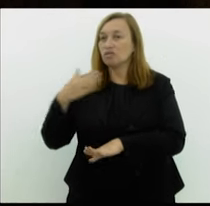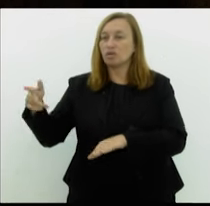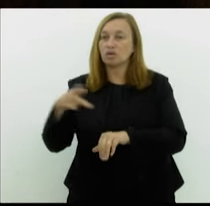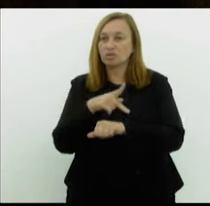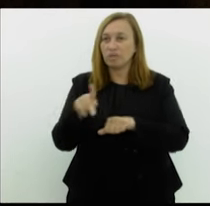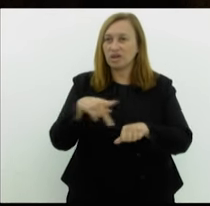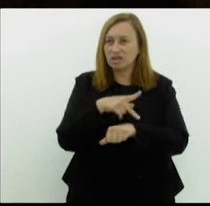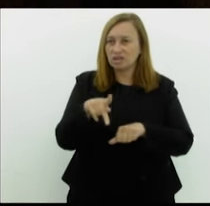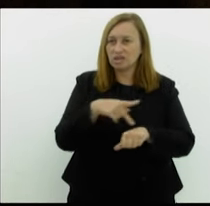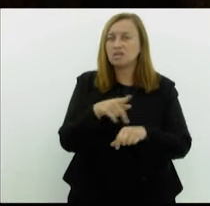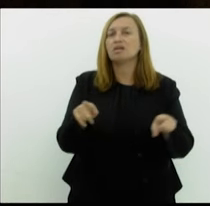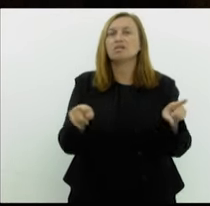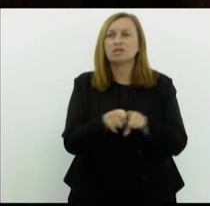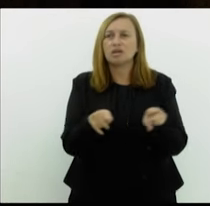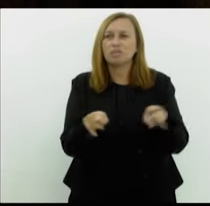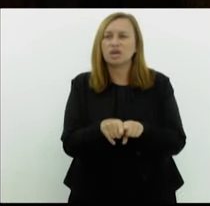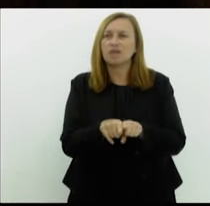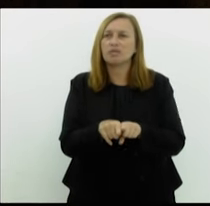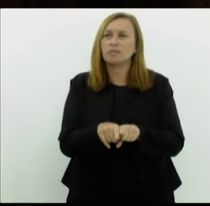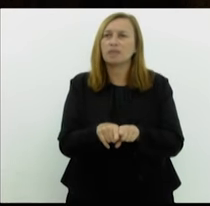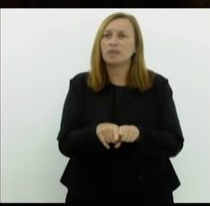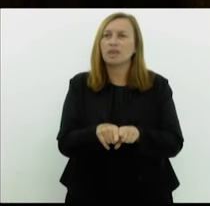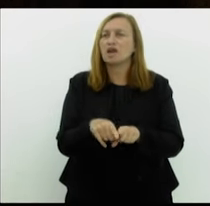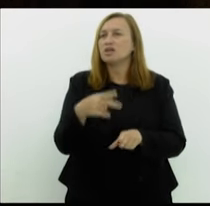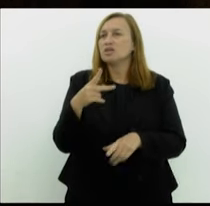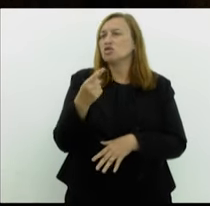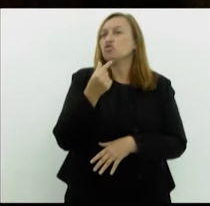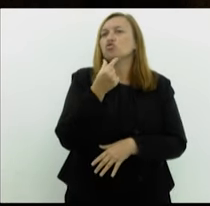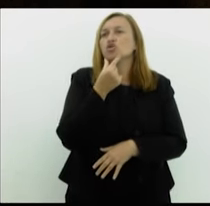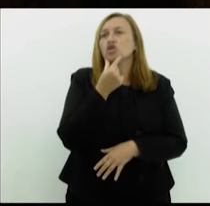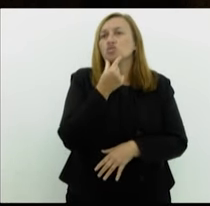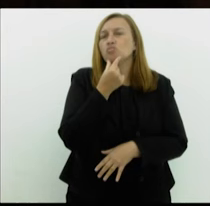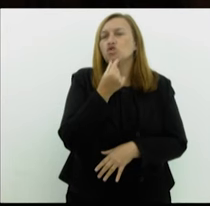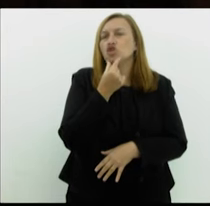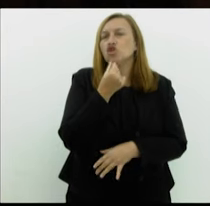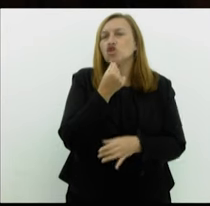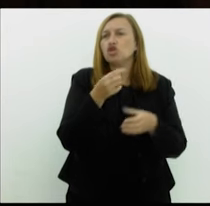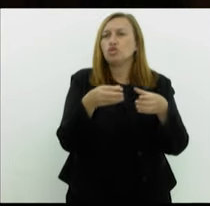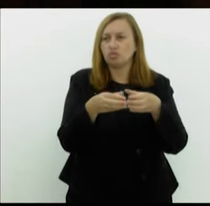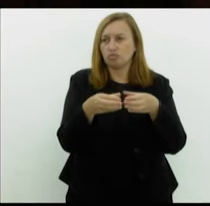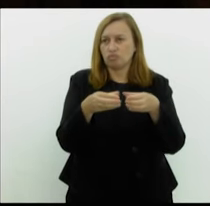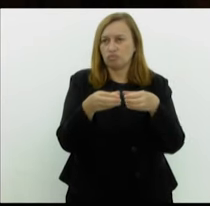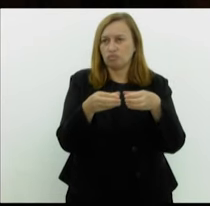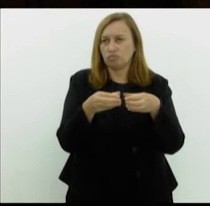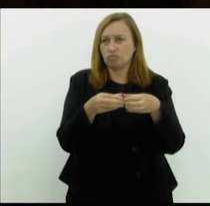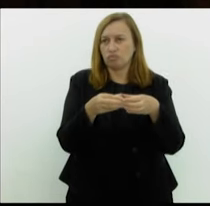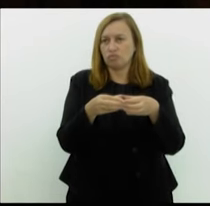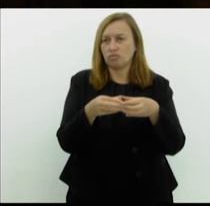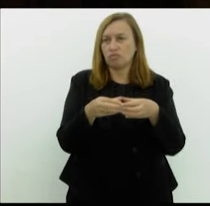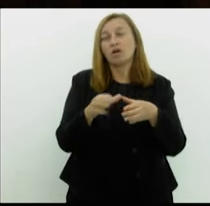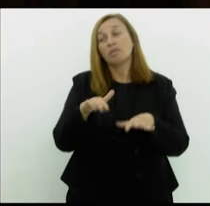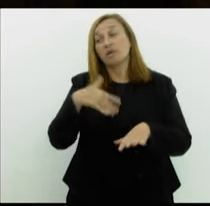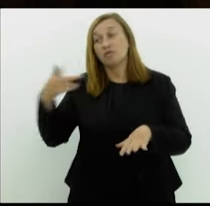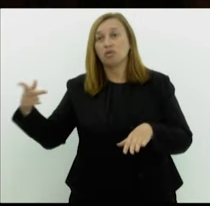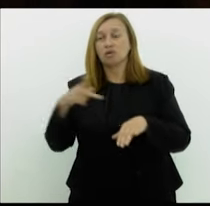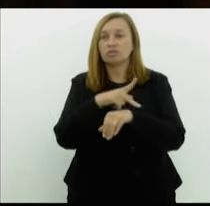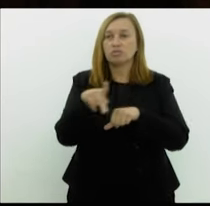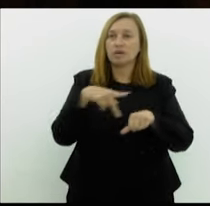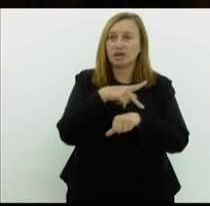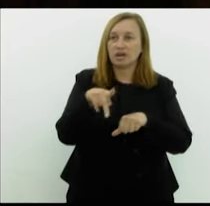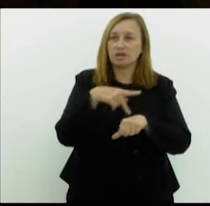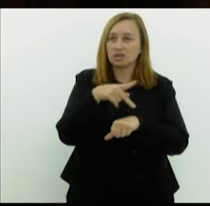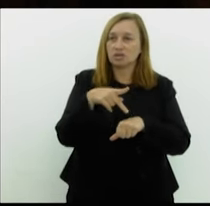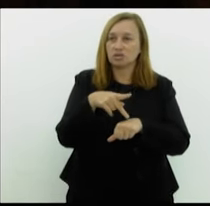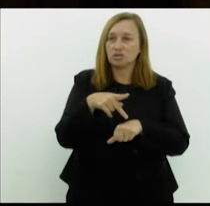ele também leva os seus asseclas, ele vai com uma grande comitiva para o exterior, fazendo com que